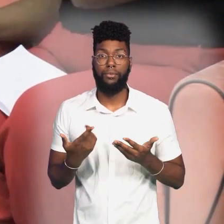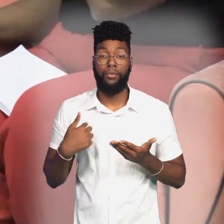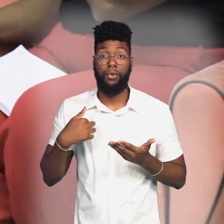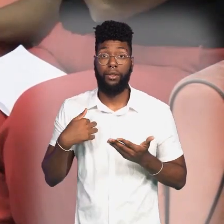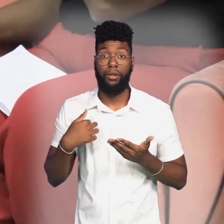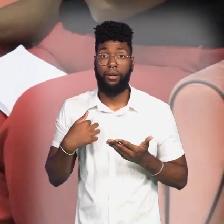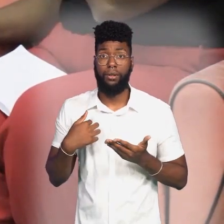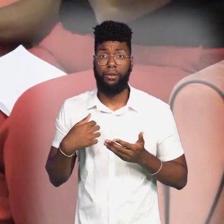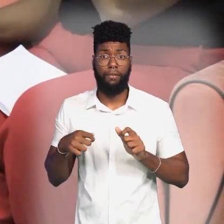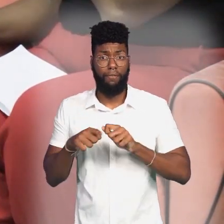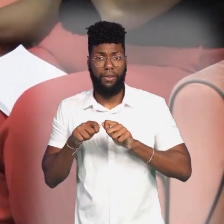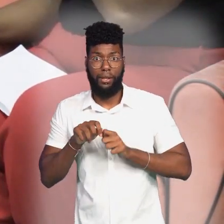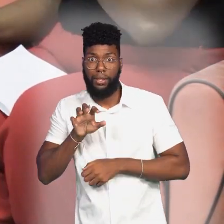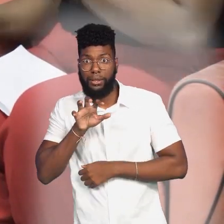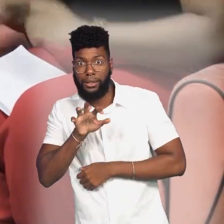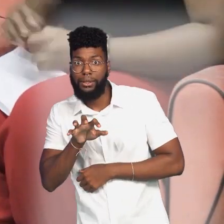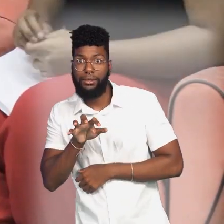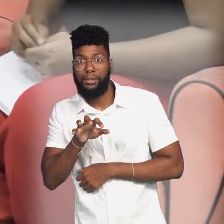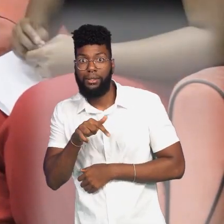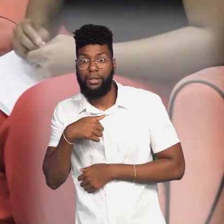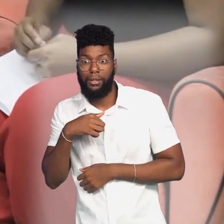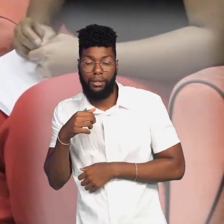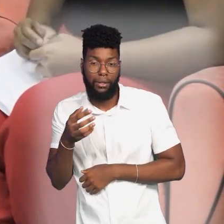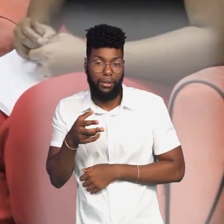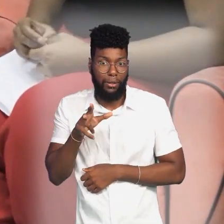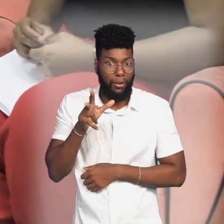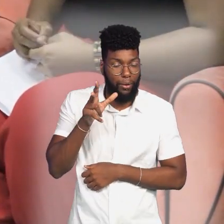fazendo assim, e me olhei assim.